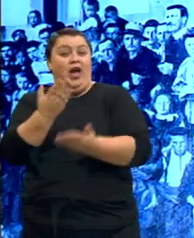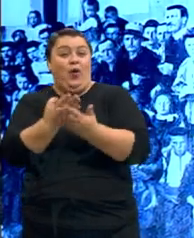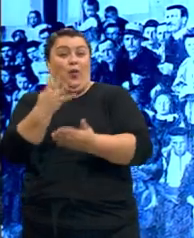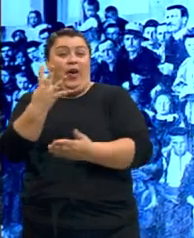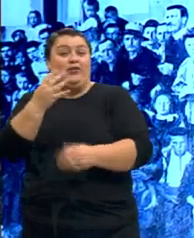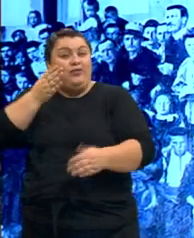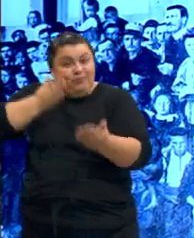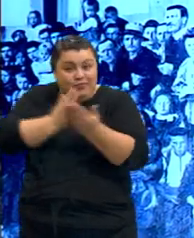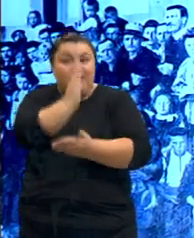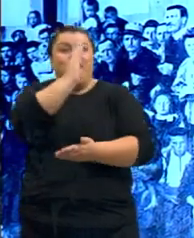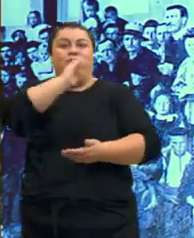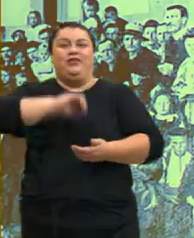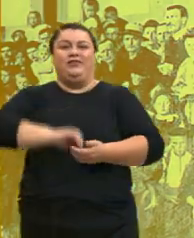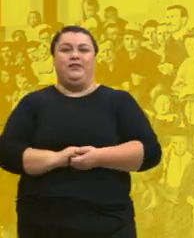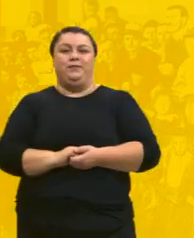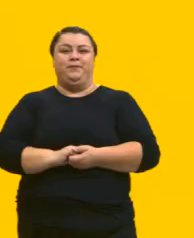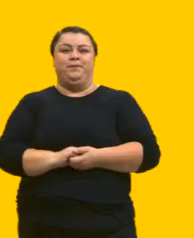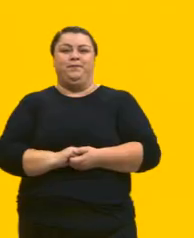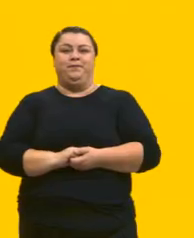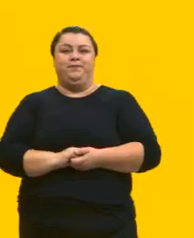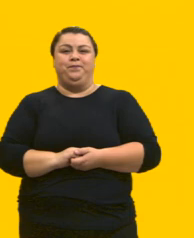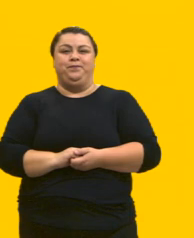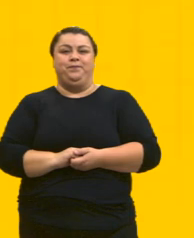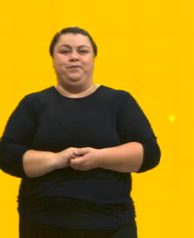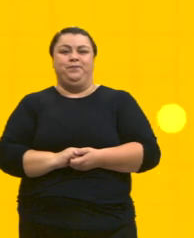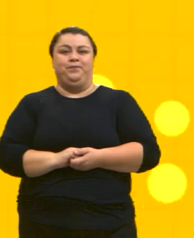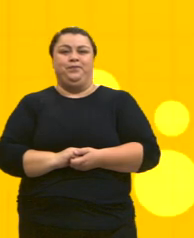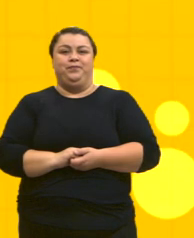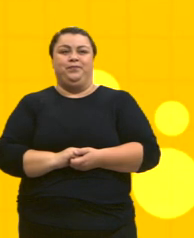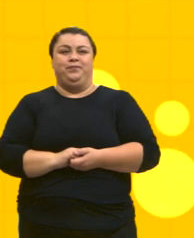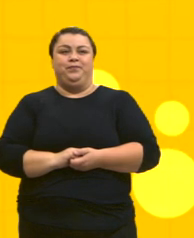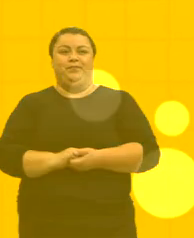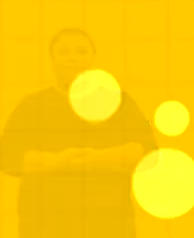partiu Patatá E aí